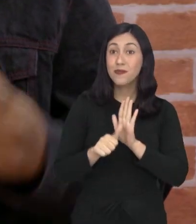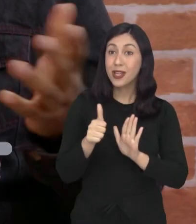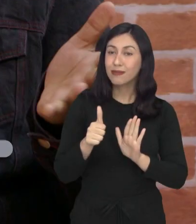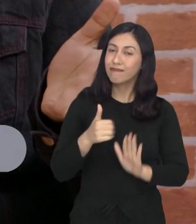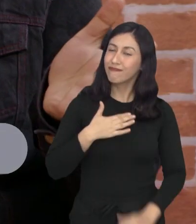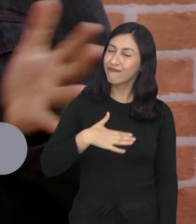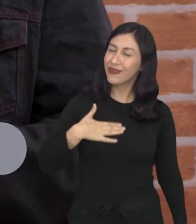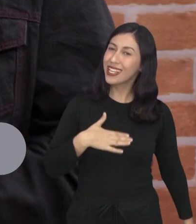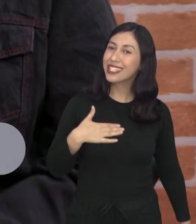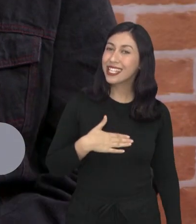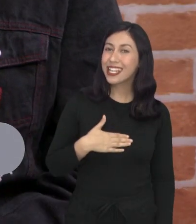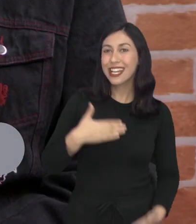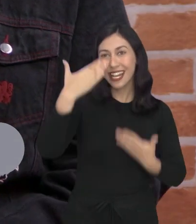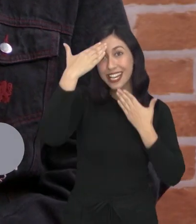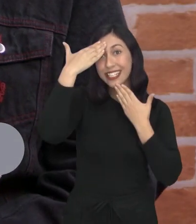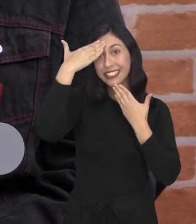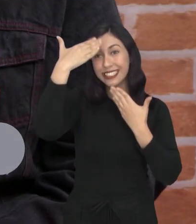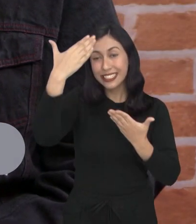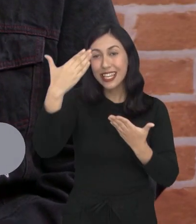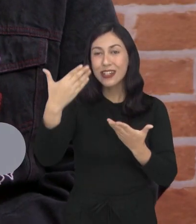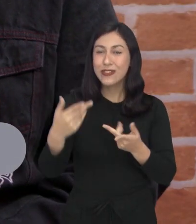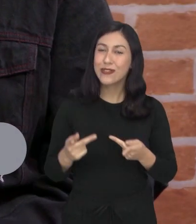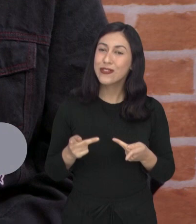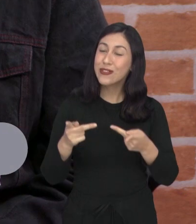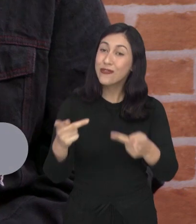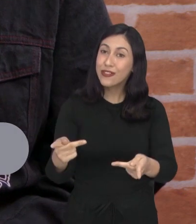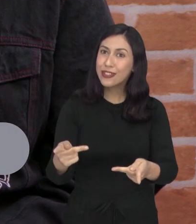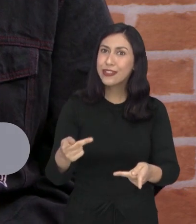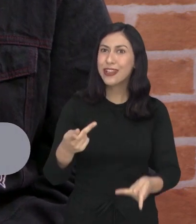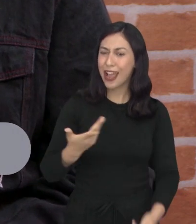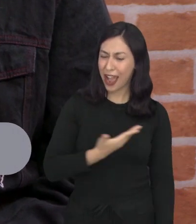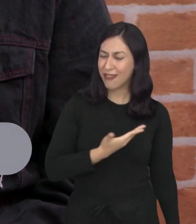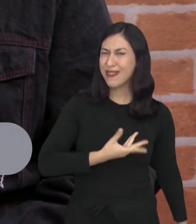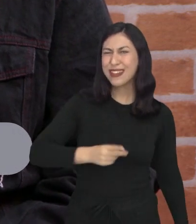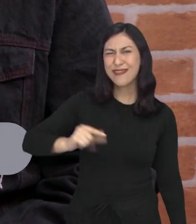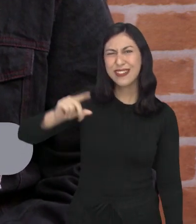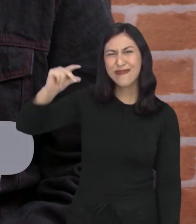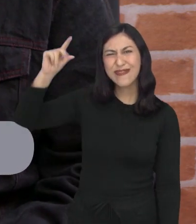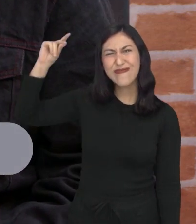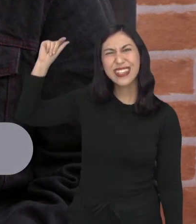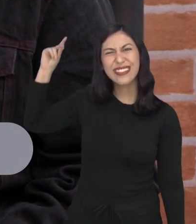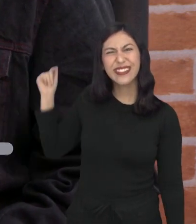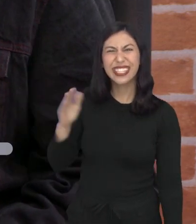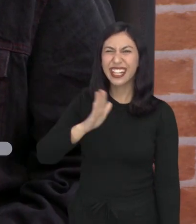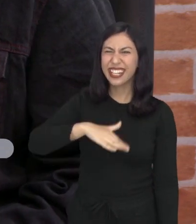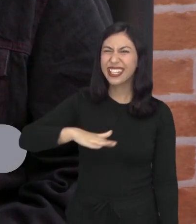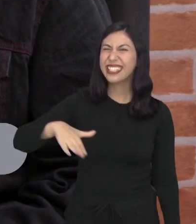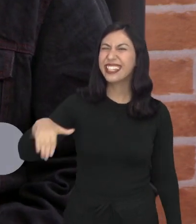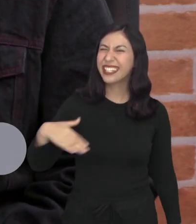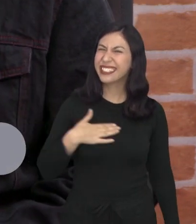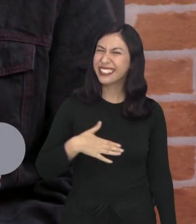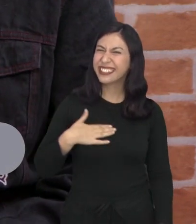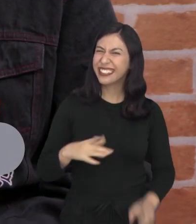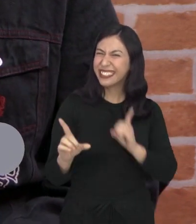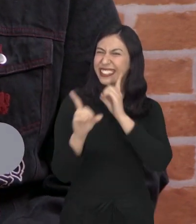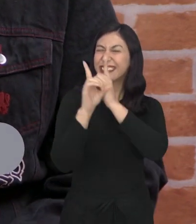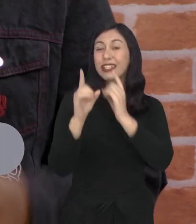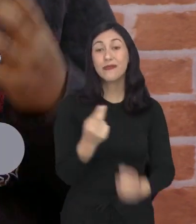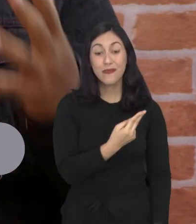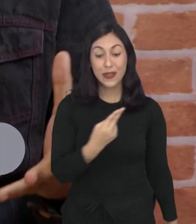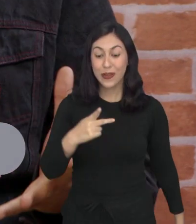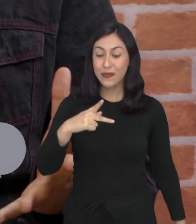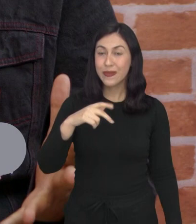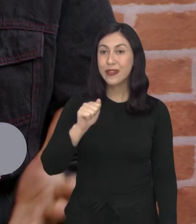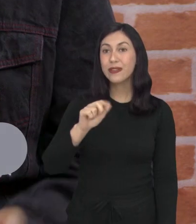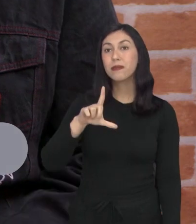certeza. Primeiramente, muito prazer, queria agradecer mais uma vez o Vitão por ter me chamado aqui. Meu amigo de infância já, a gente se reencontrar aqui agora é muito bom, cara, muito gostoso.